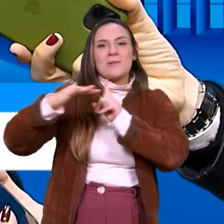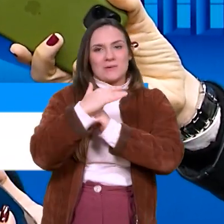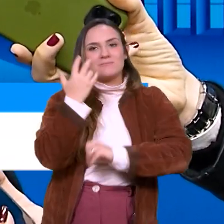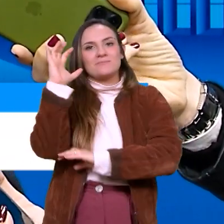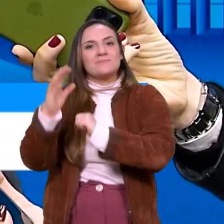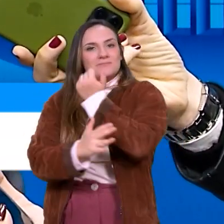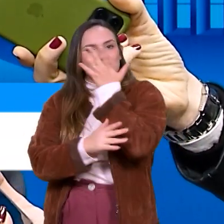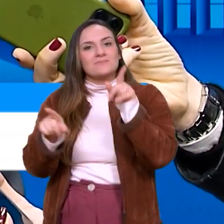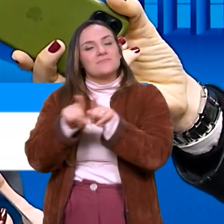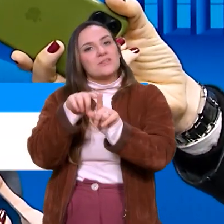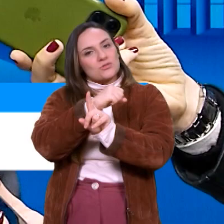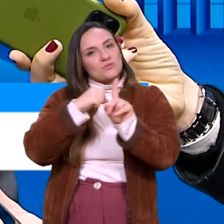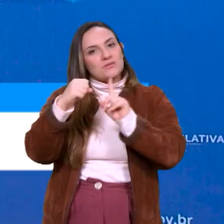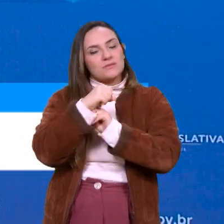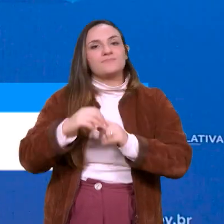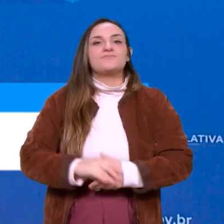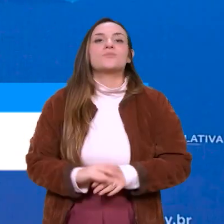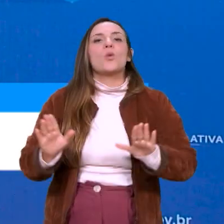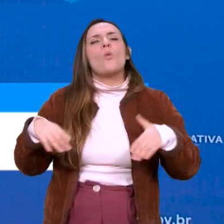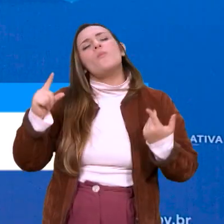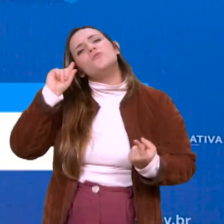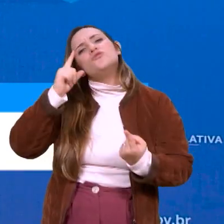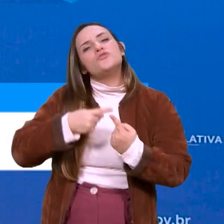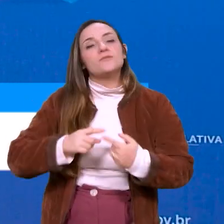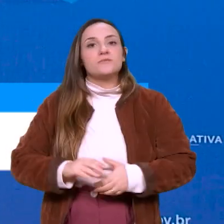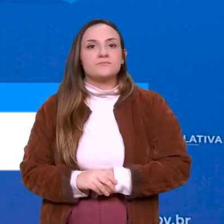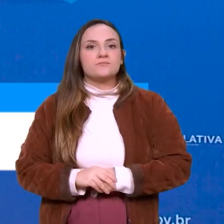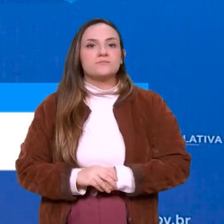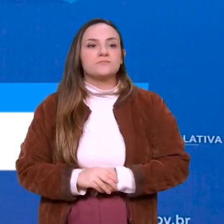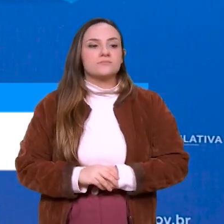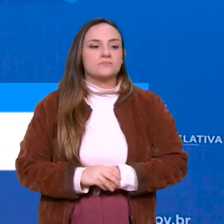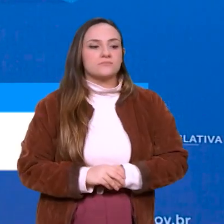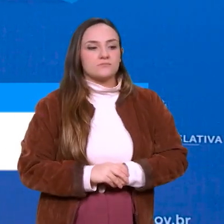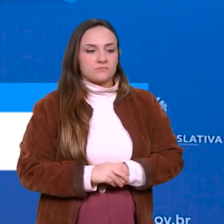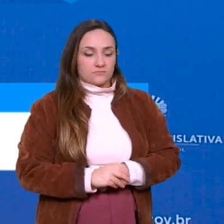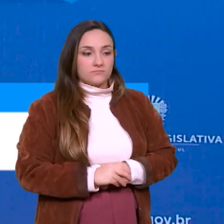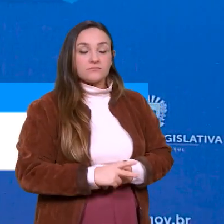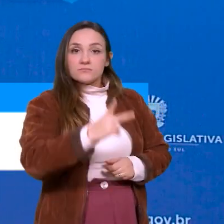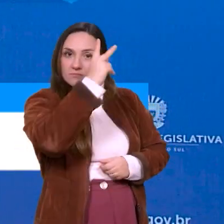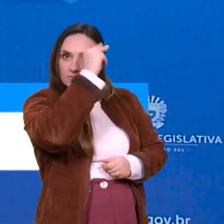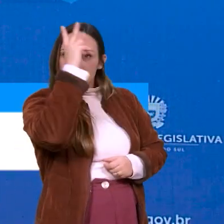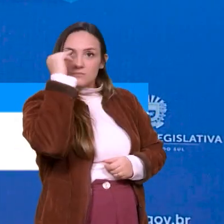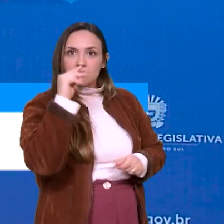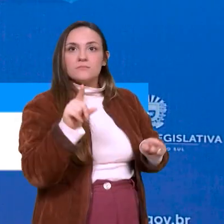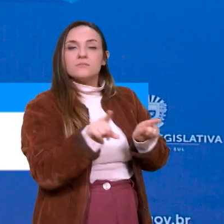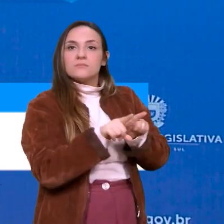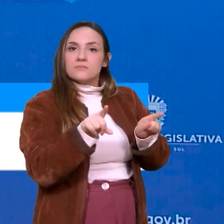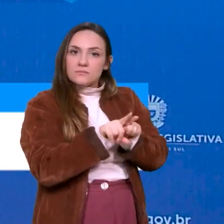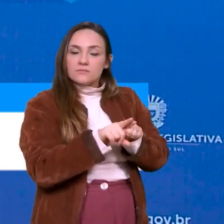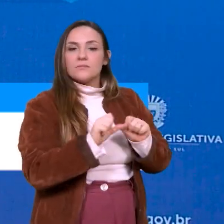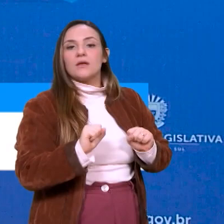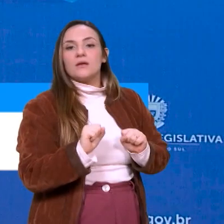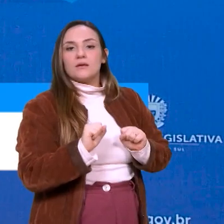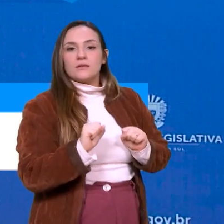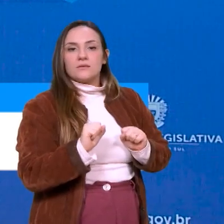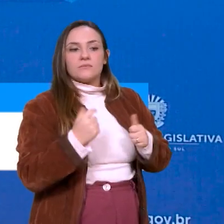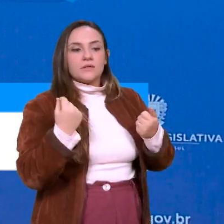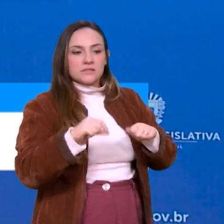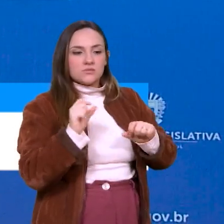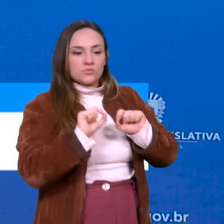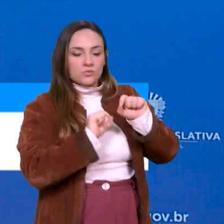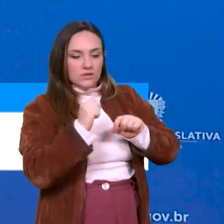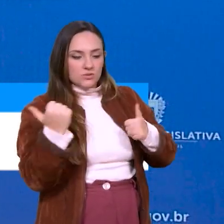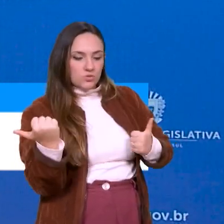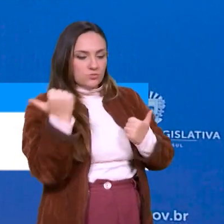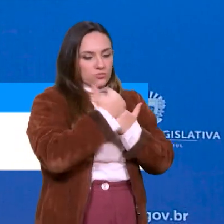meio ambiente e em benefício da sociedade. A ideia é tratar junto aos executivos municipal e estadual sobre a